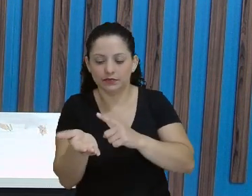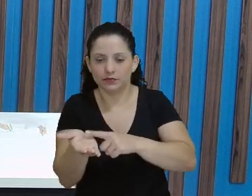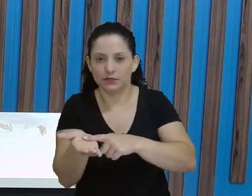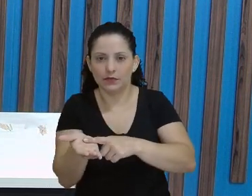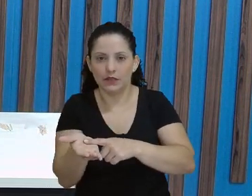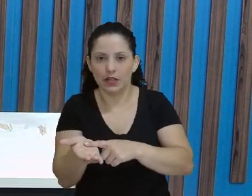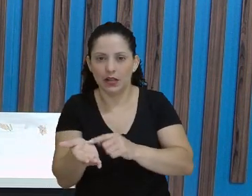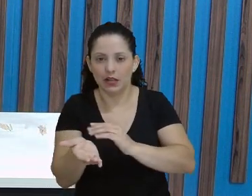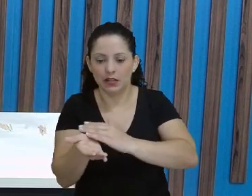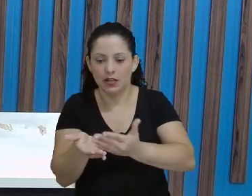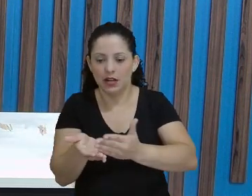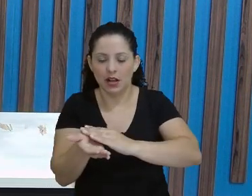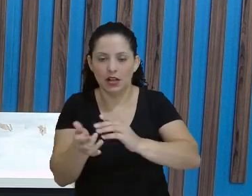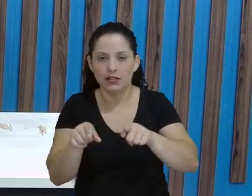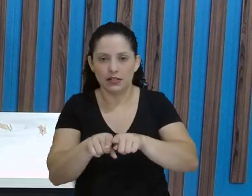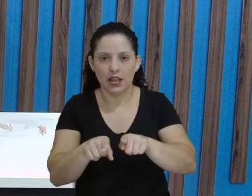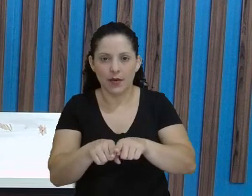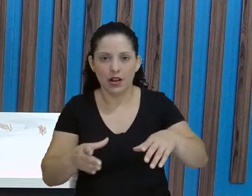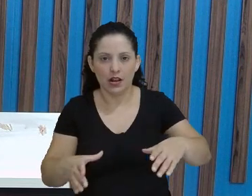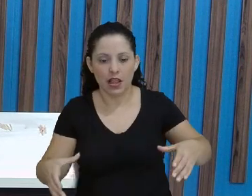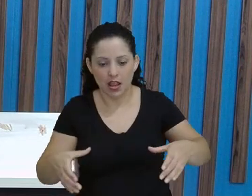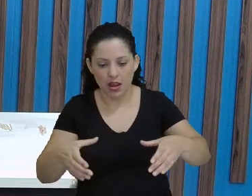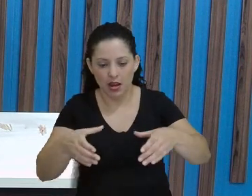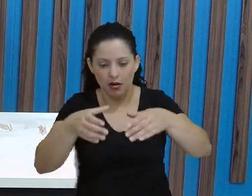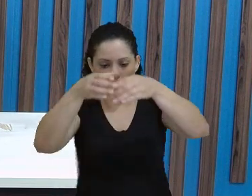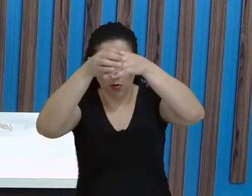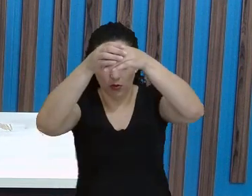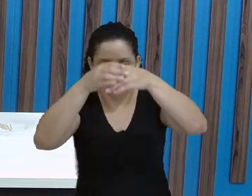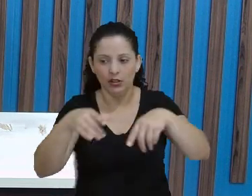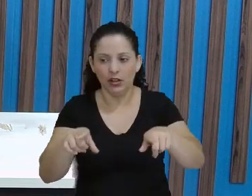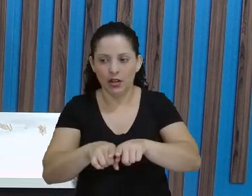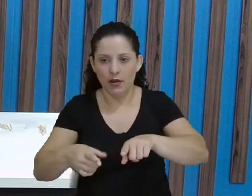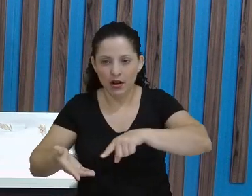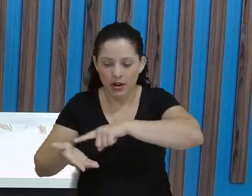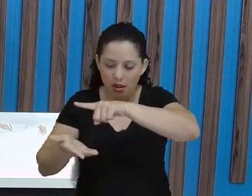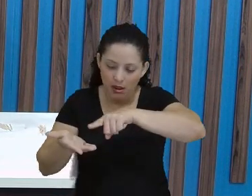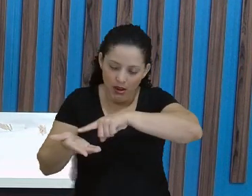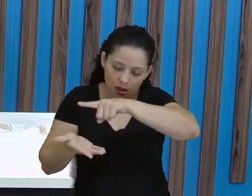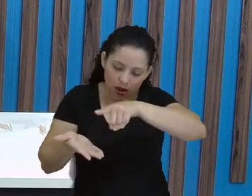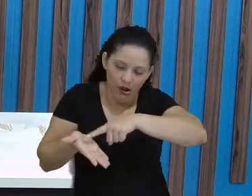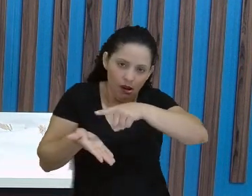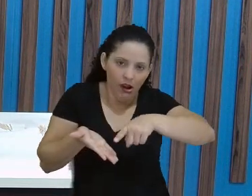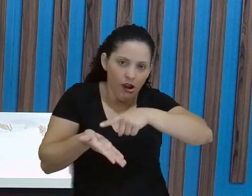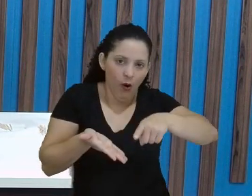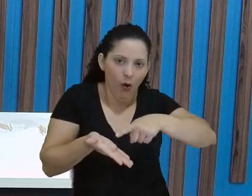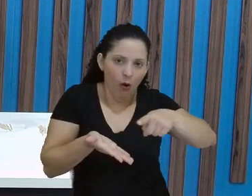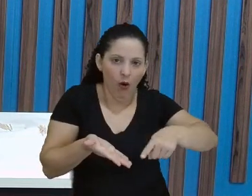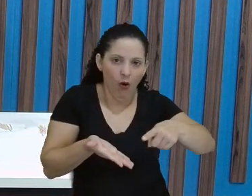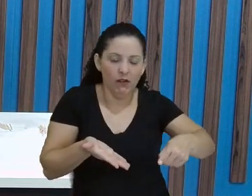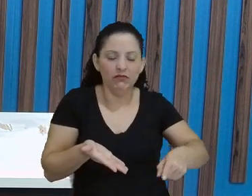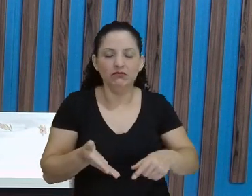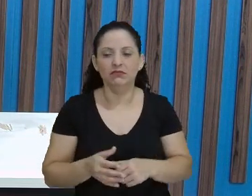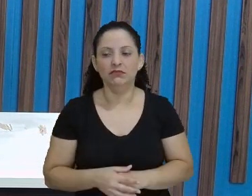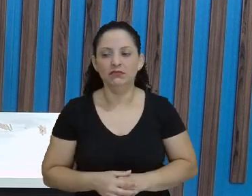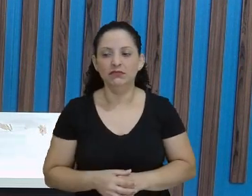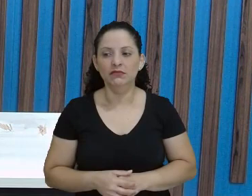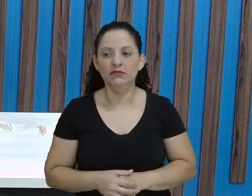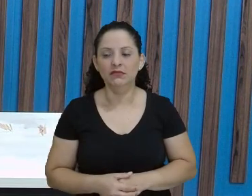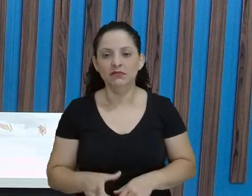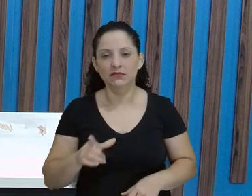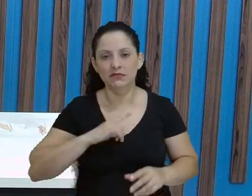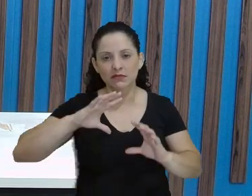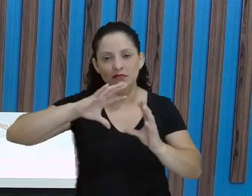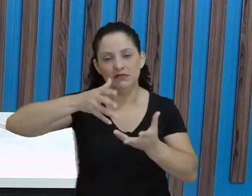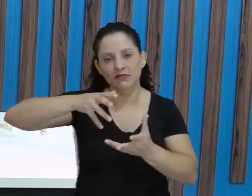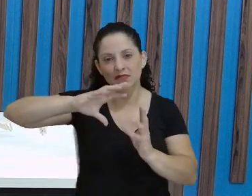um cone. Também ele pode rolar facilmente, por ser arredondado. E tem